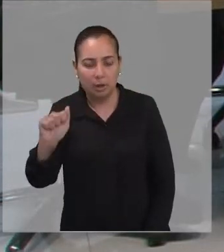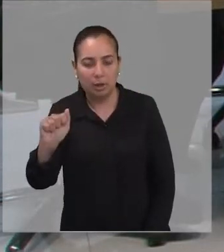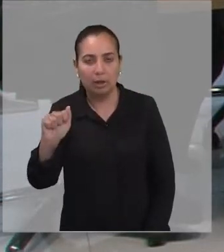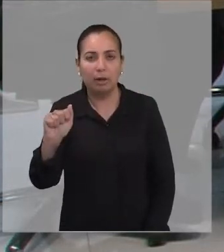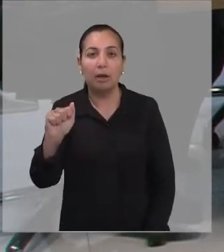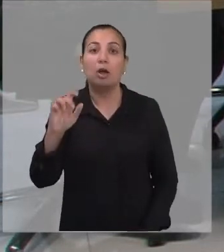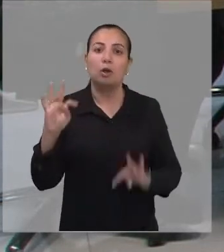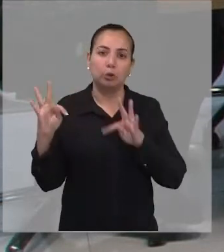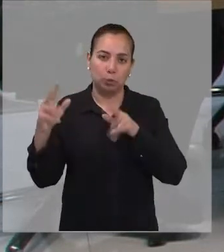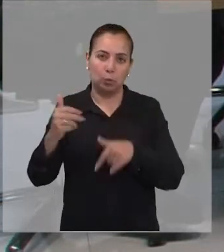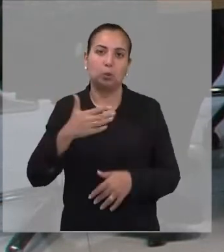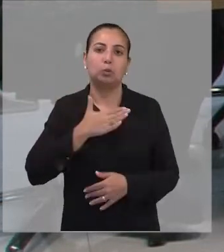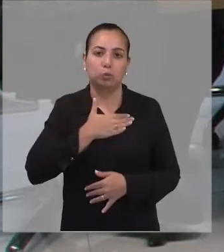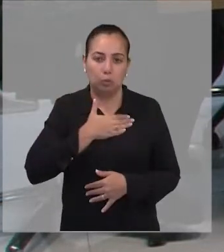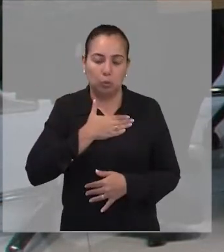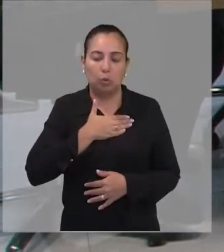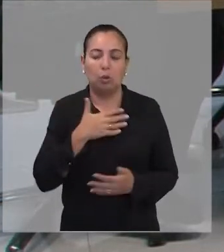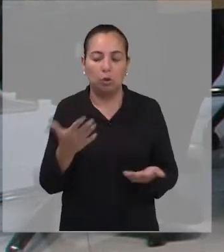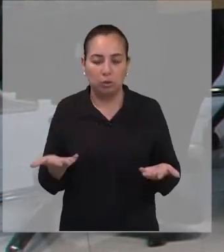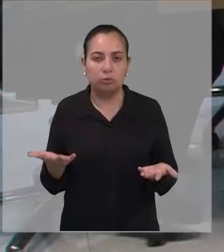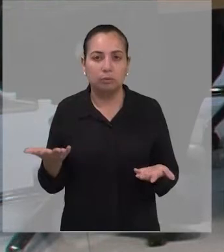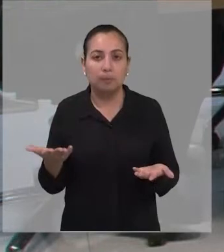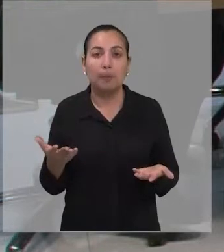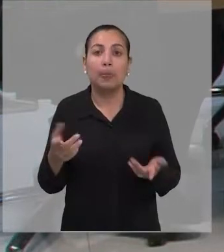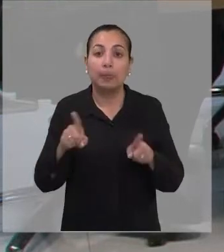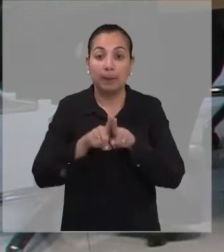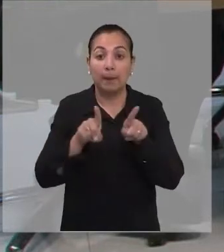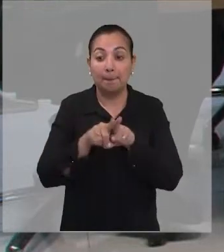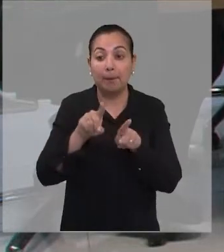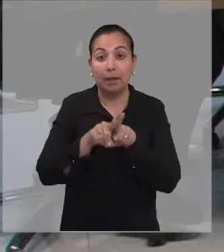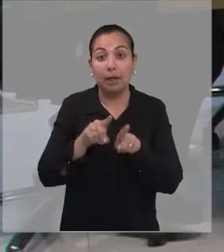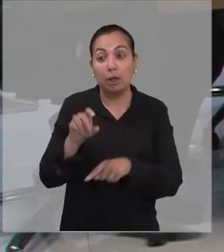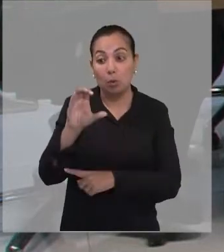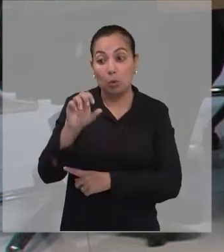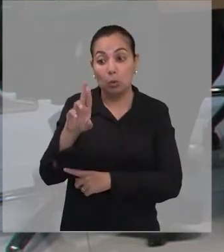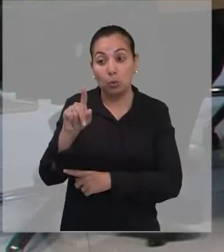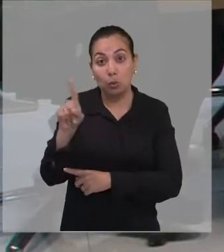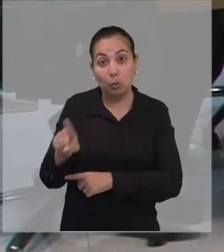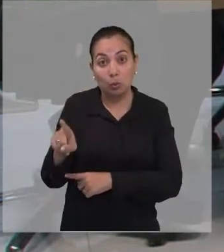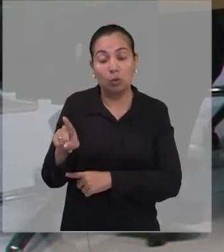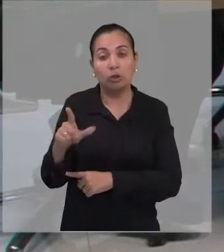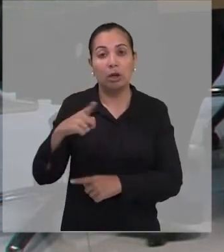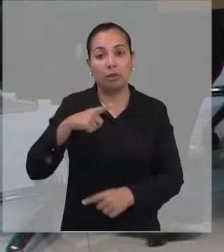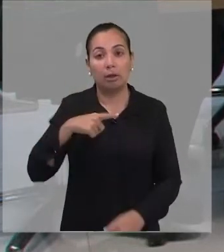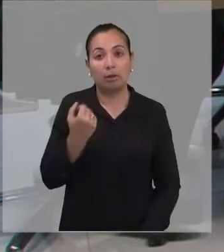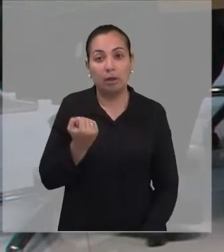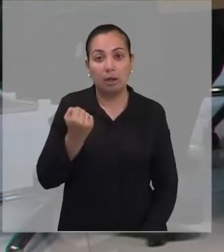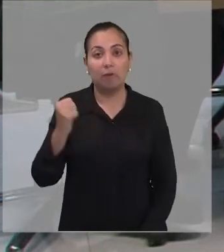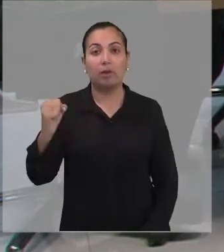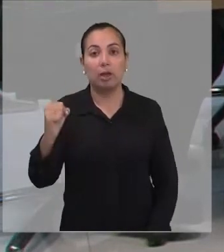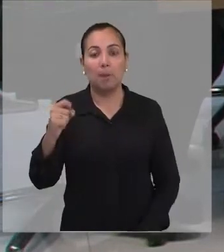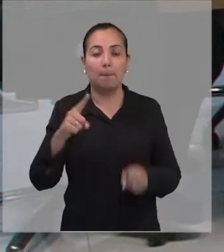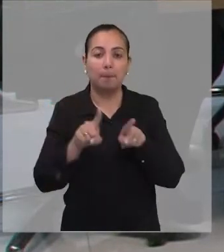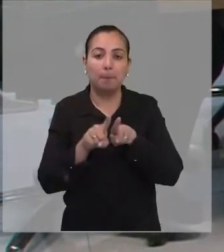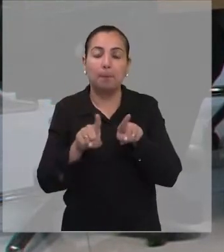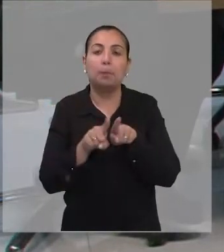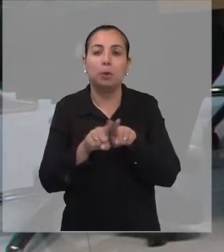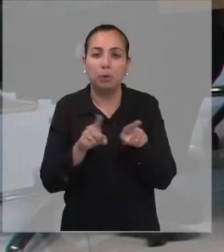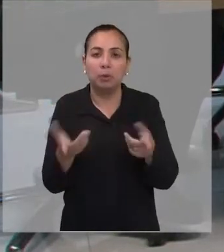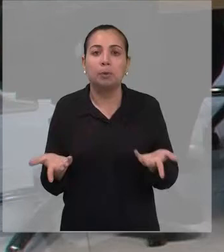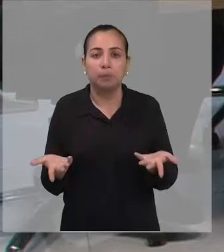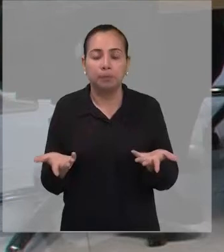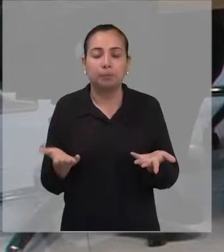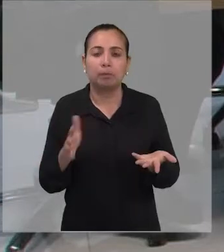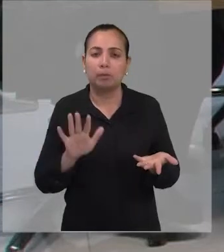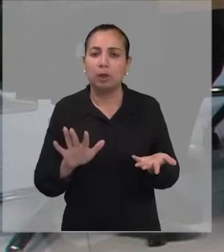por todos. E o Santos Cruz entrou na briga porque defendeu Vilas Boas. Então, certamente...